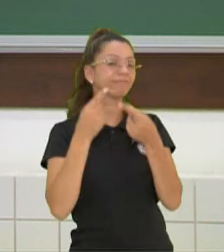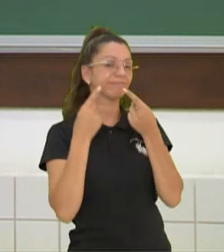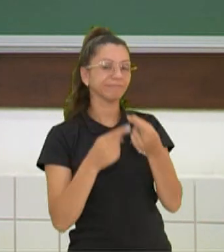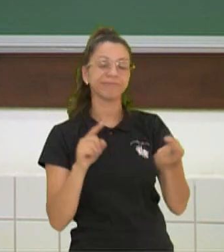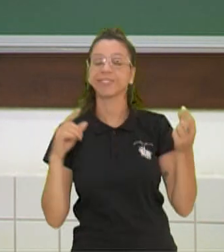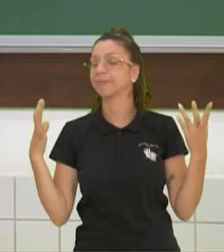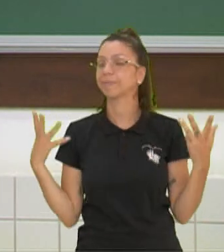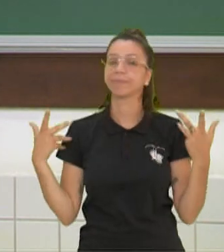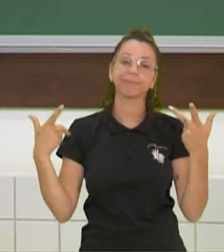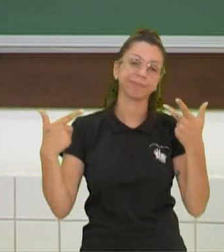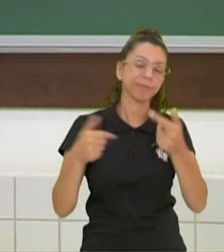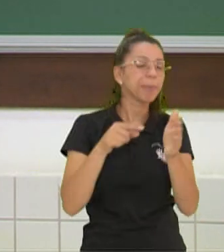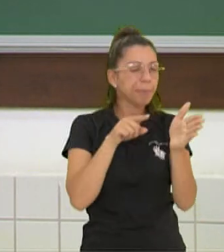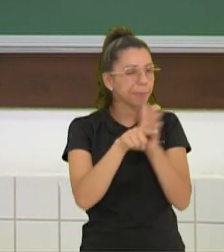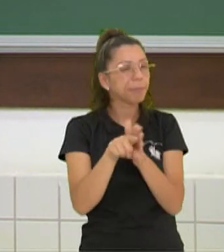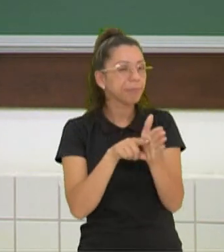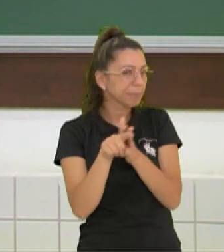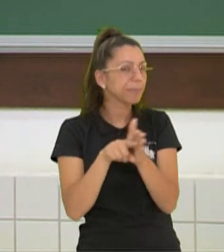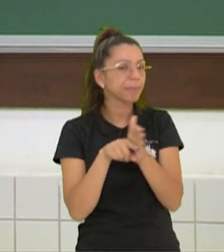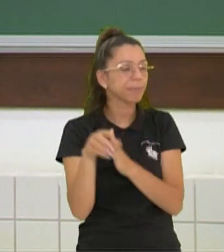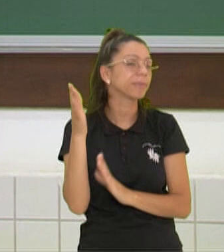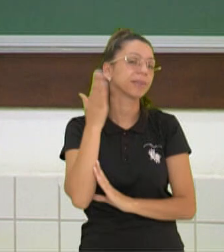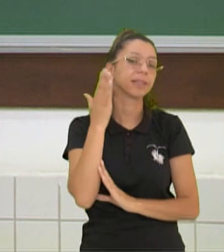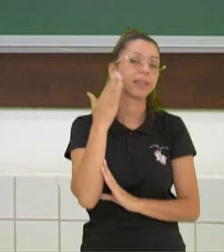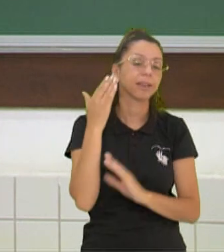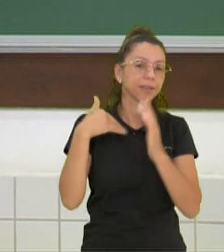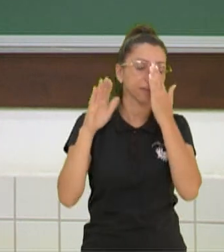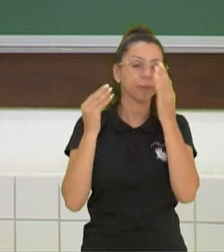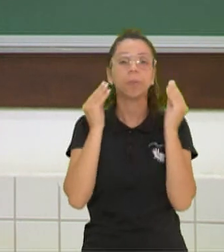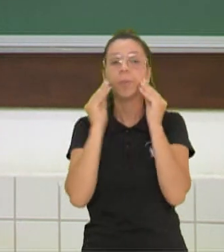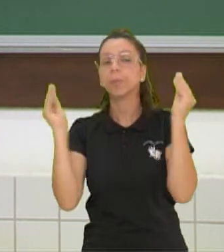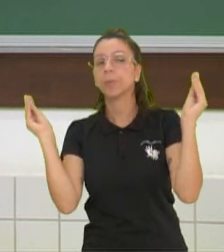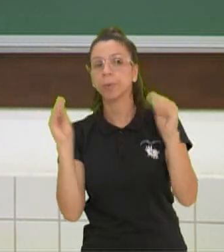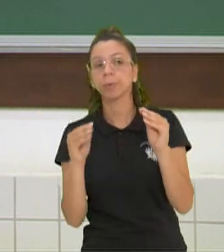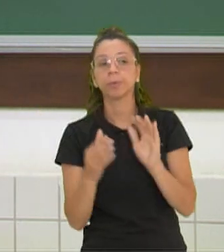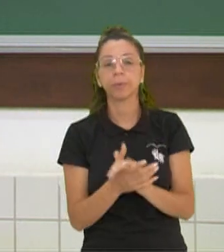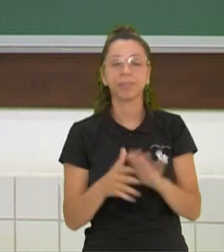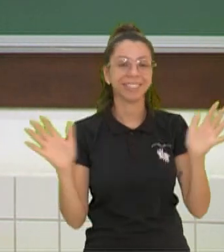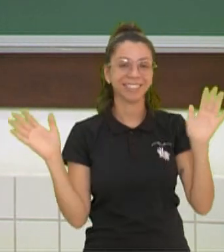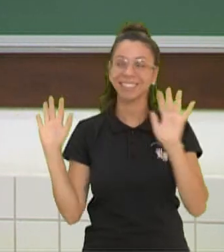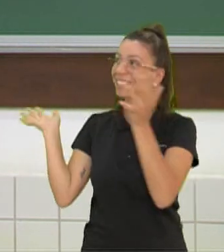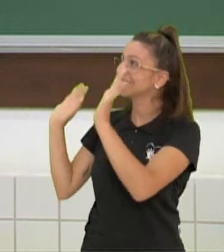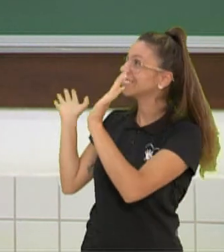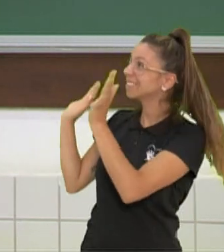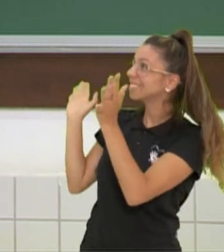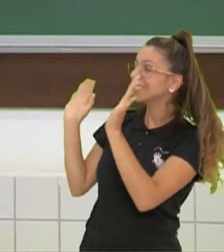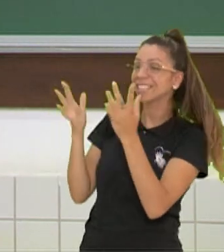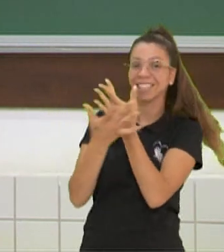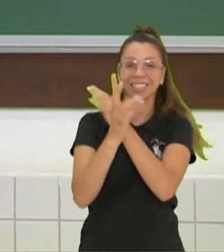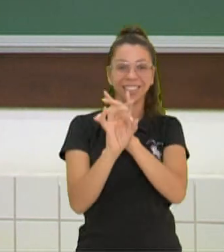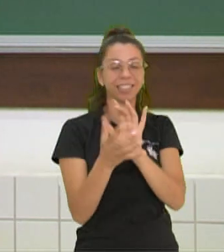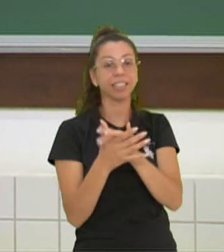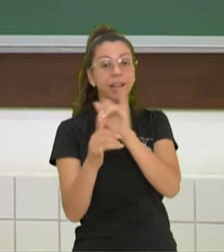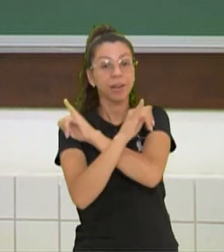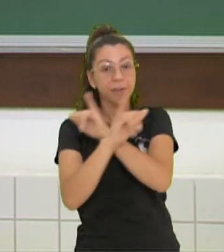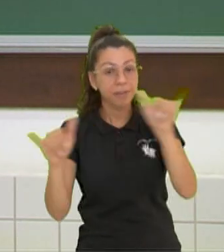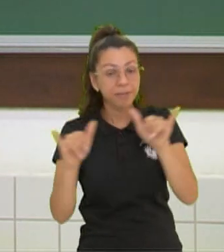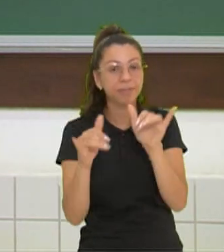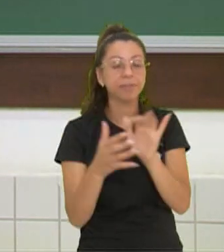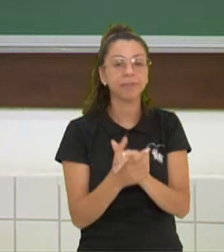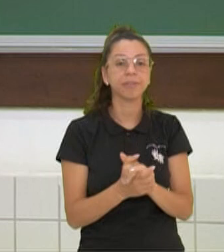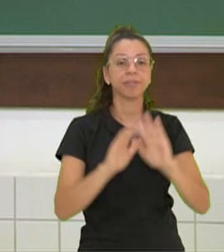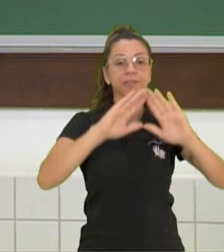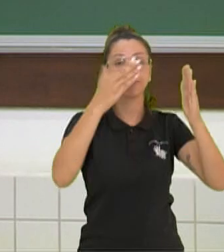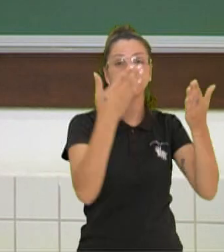isso, é maravilhoso. Pesquisem mais, saibam mais. Beijo grande. Valeu, Elaine. E o recado aqui rapidinho,